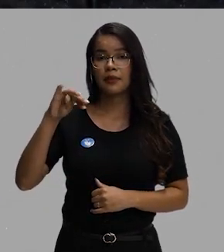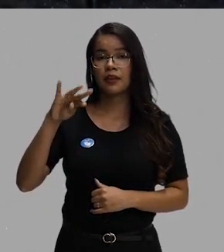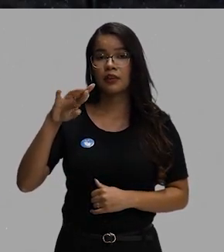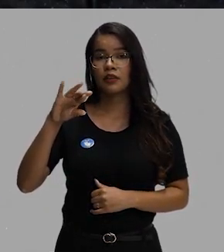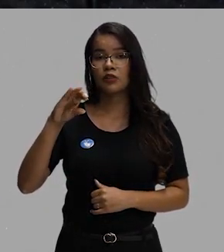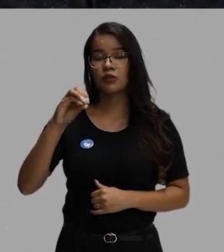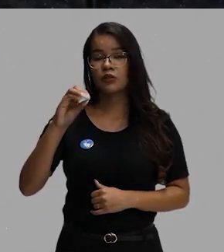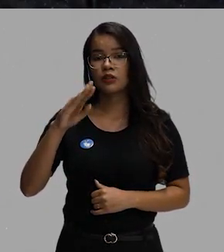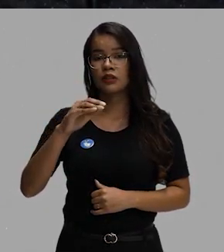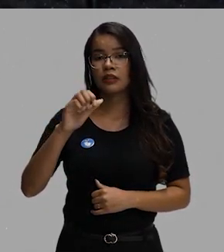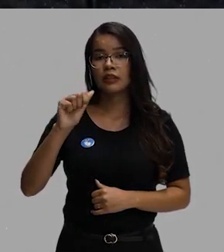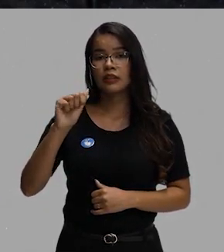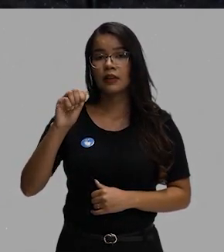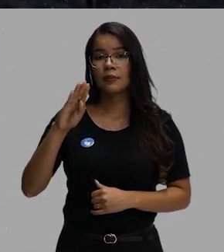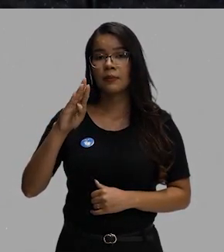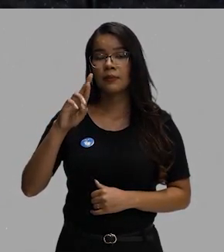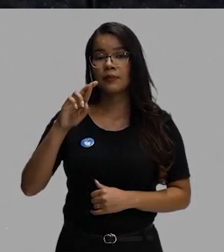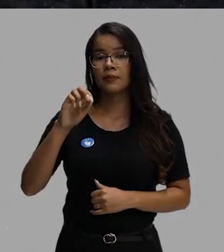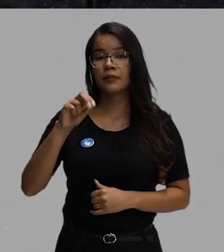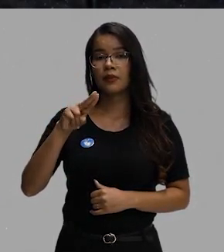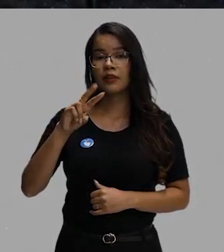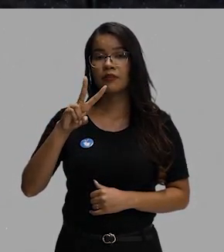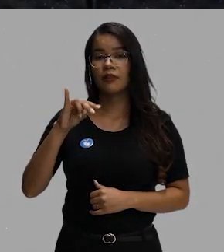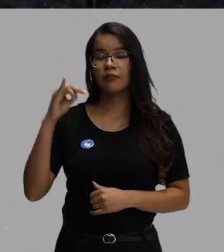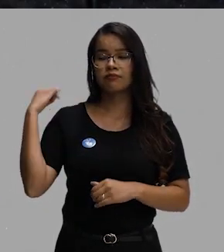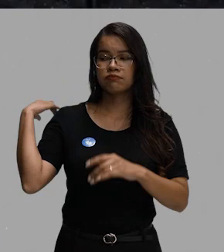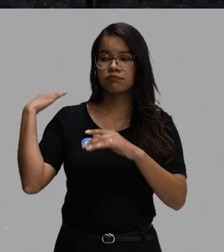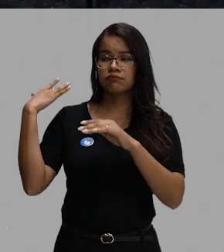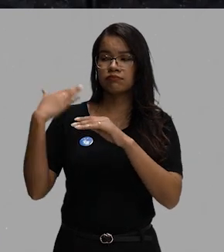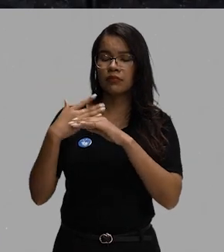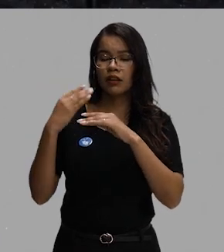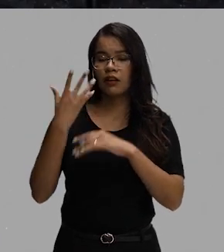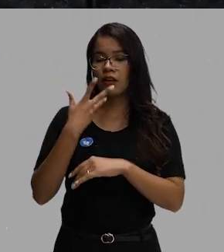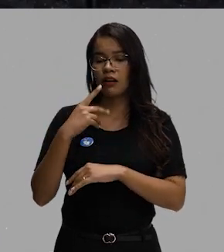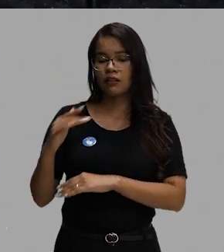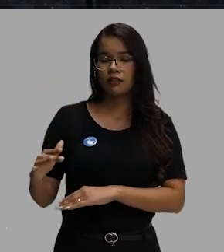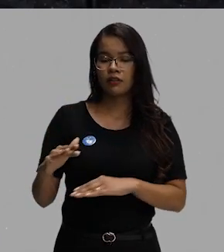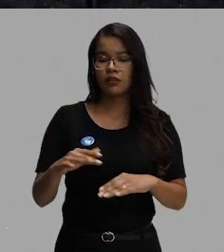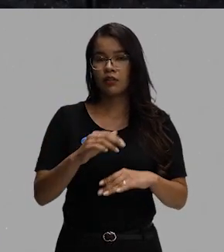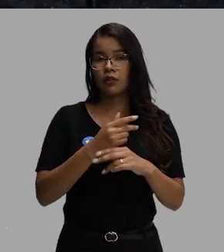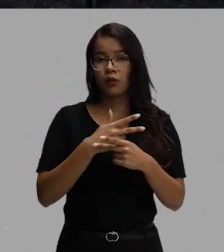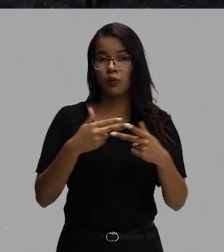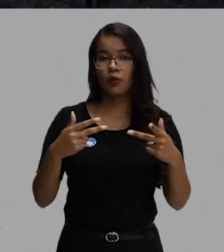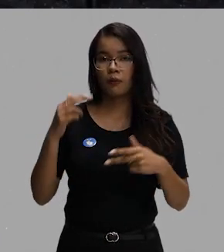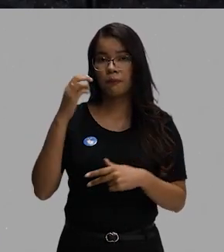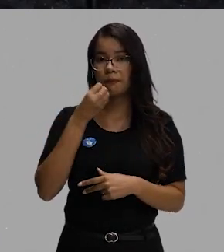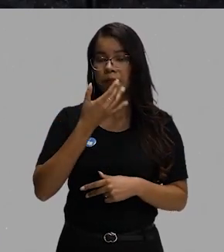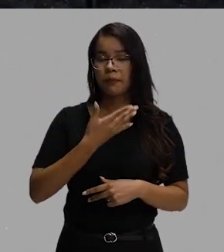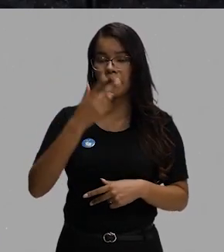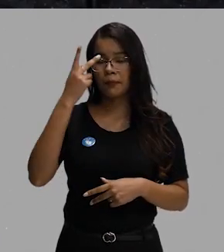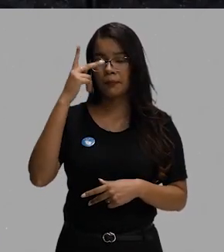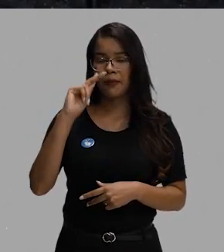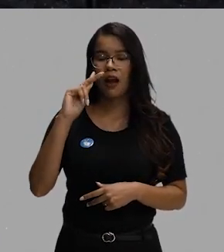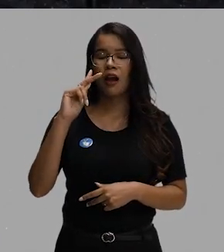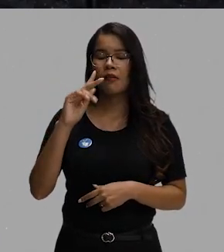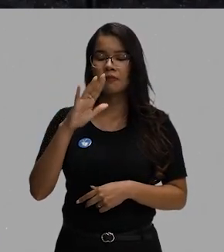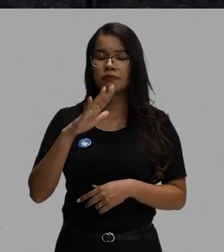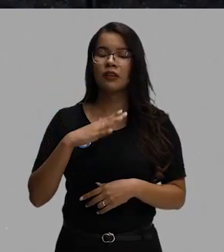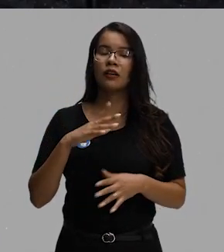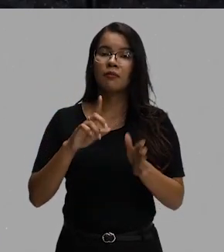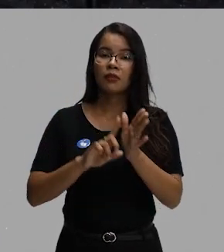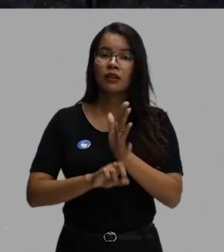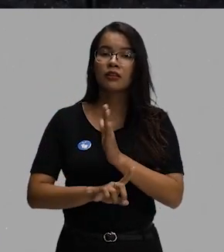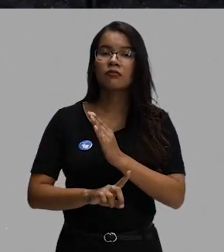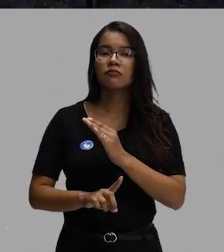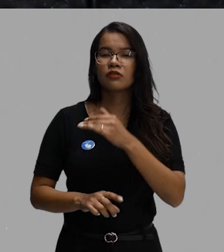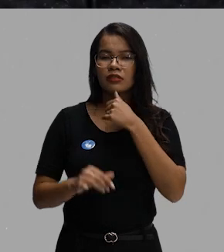de boa para tentar atenuar esse momento difícil que ele vive. Aqui não, aqui a gente já tem, nessas questões, obras que